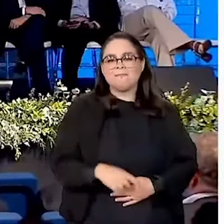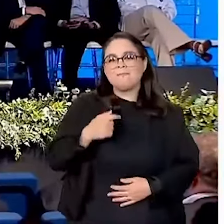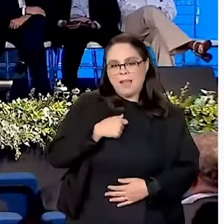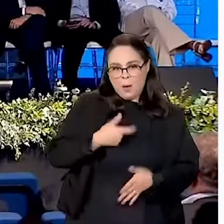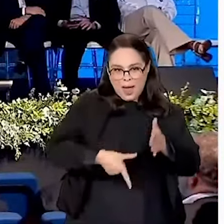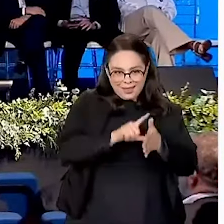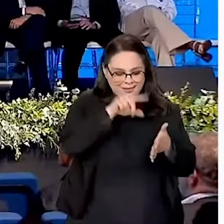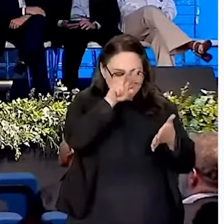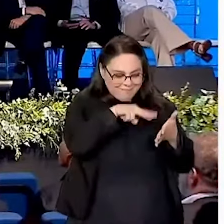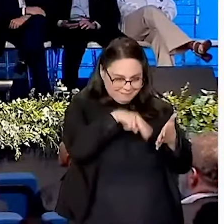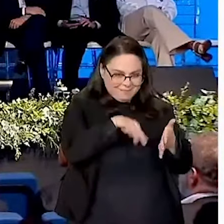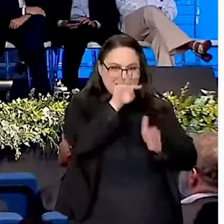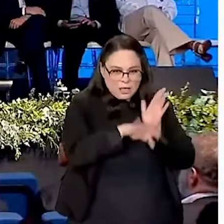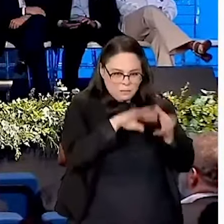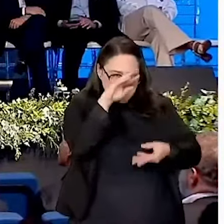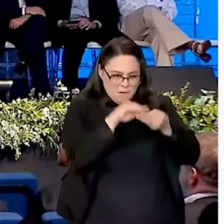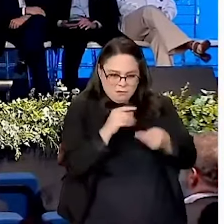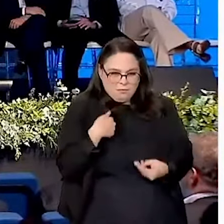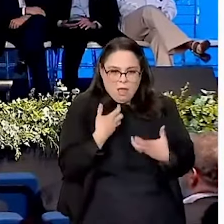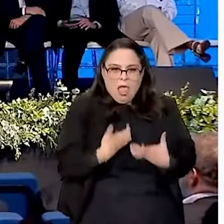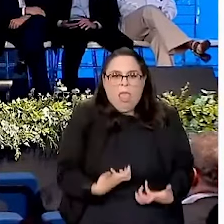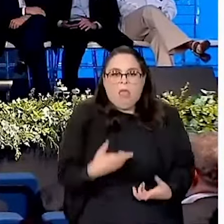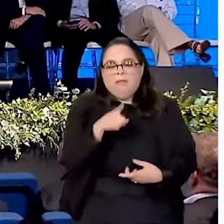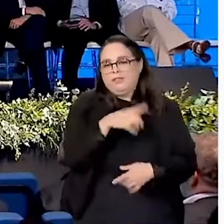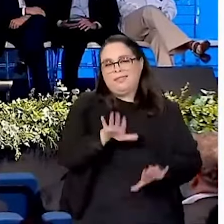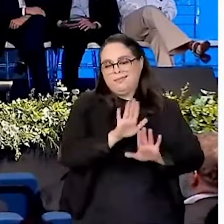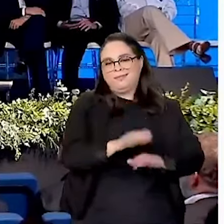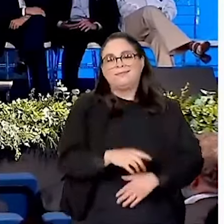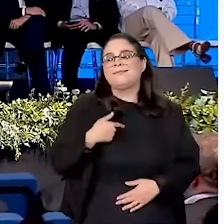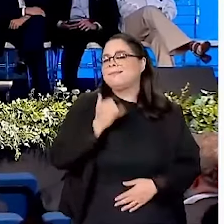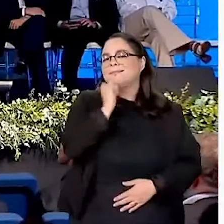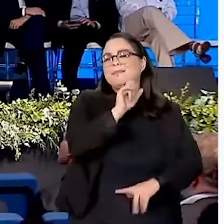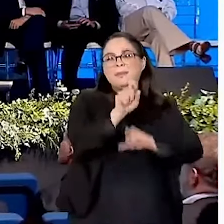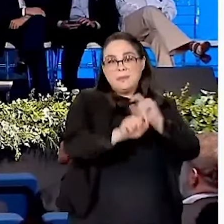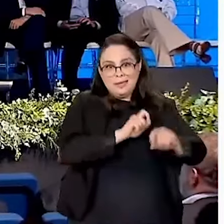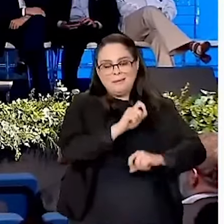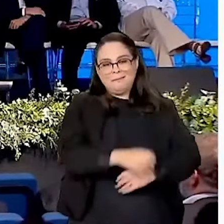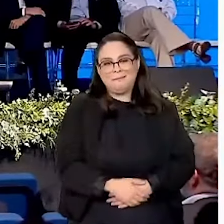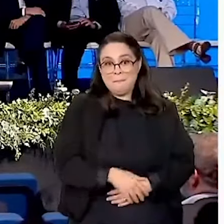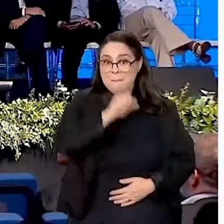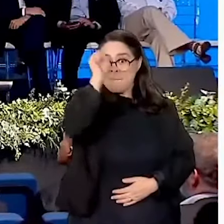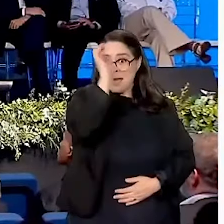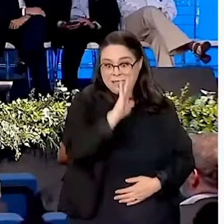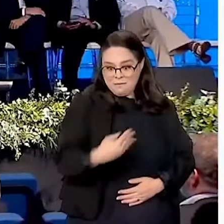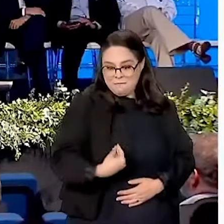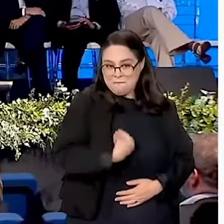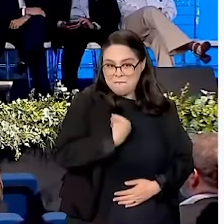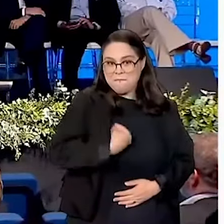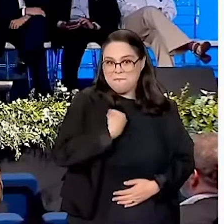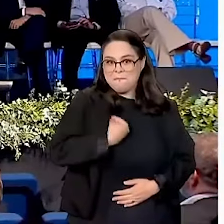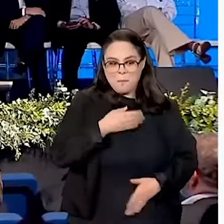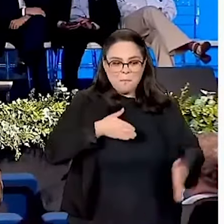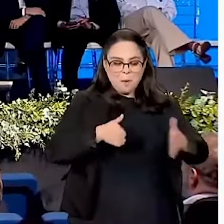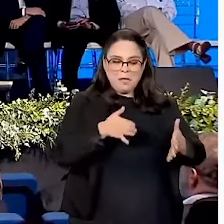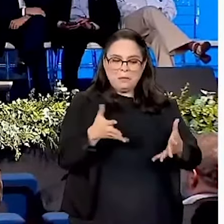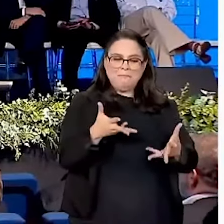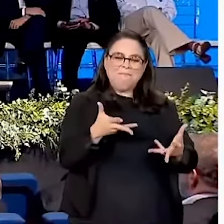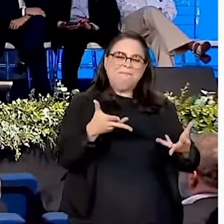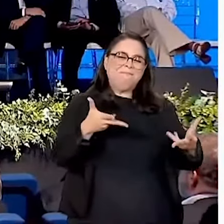ler o meu texto aqui, que está bem curtinho, não vou cansar vocês, eu queria dizer para vocês o seguinte: o Brasil vive outra vez um bom momento.